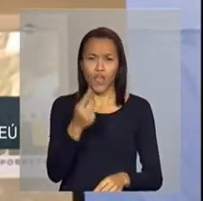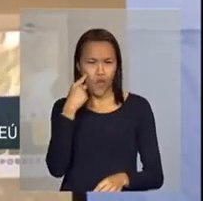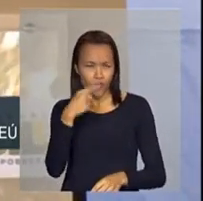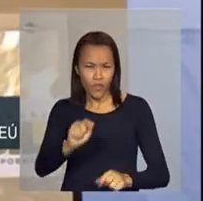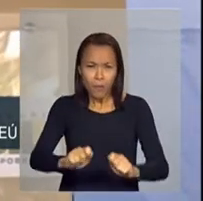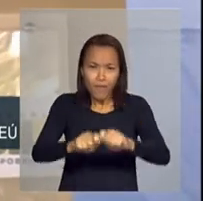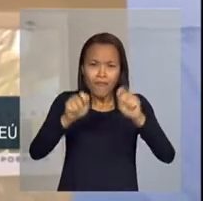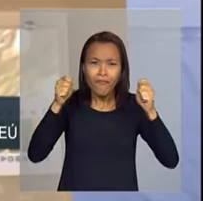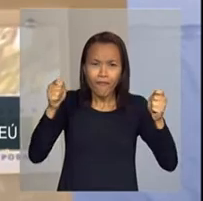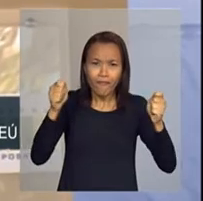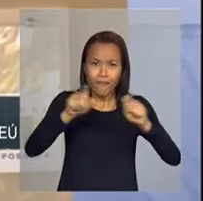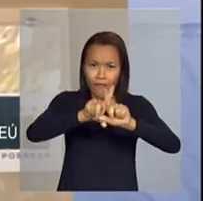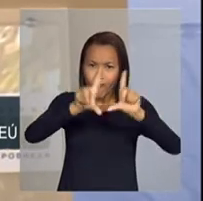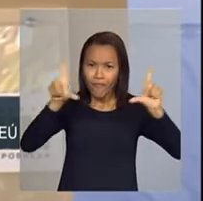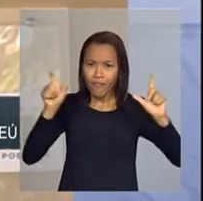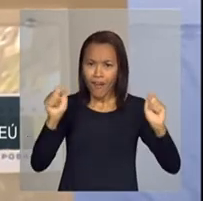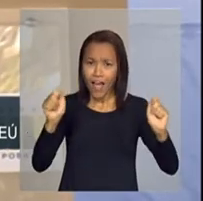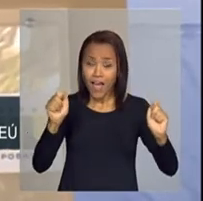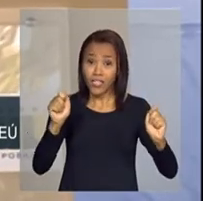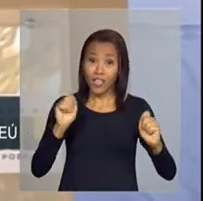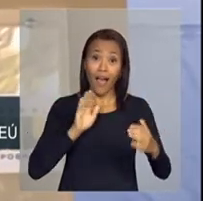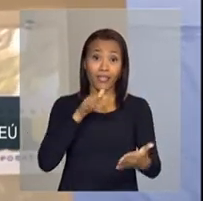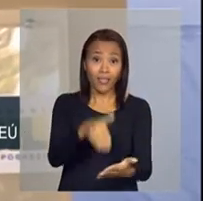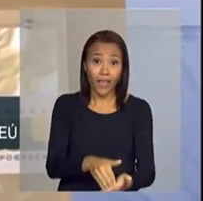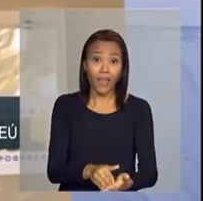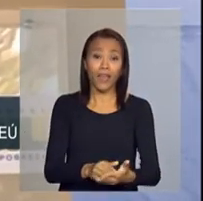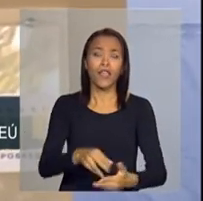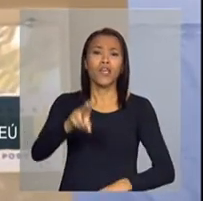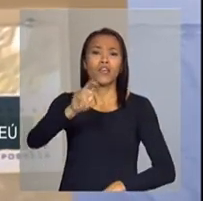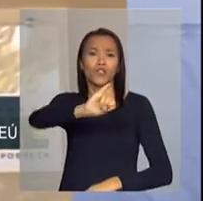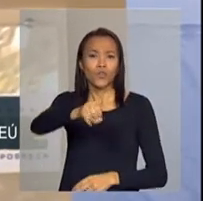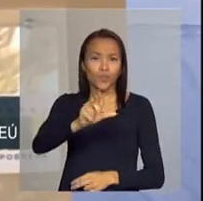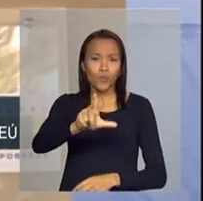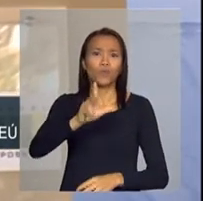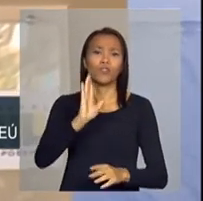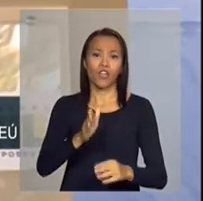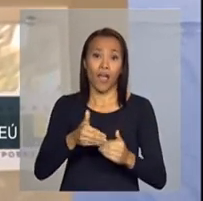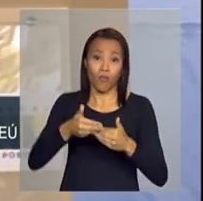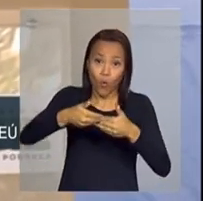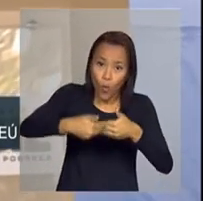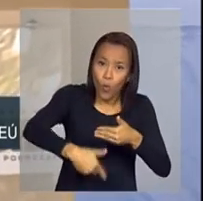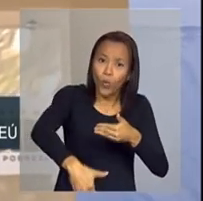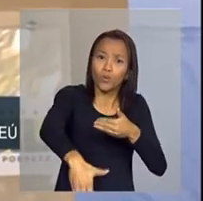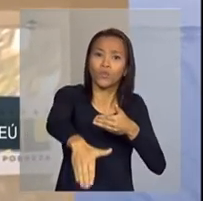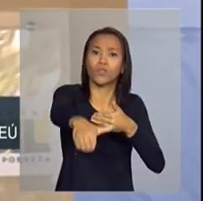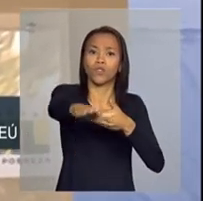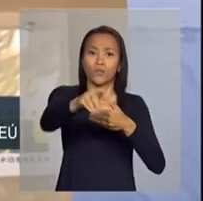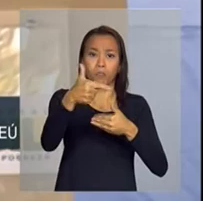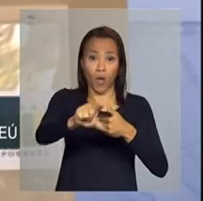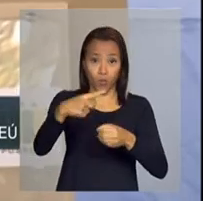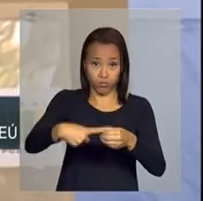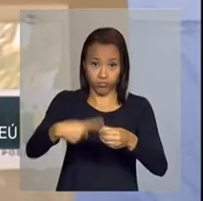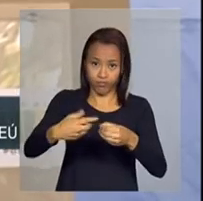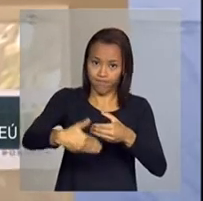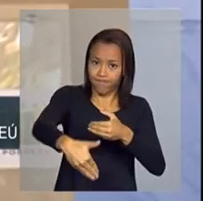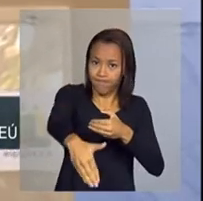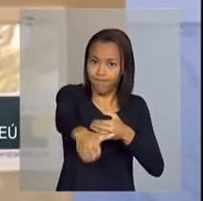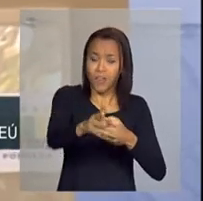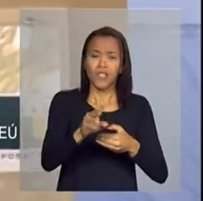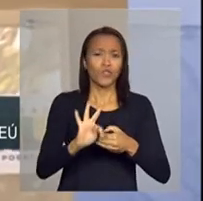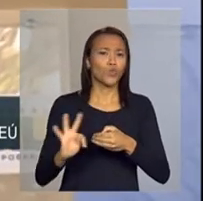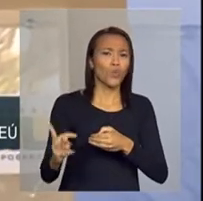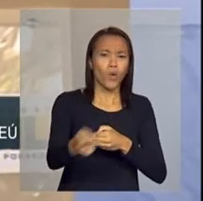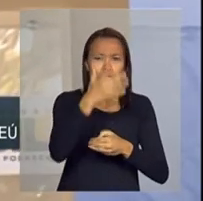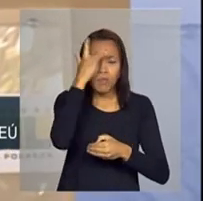no fundo, né? Então, até julho, a adutora chega em Afogados de Ingazeira, tirando toda essa